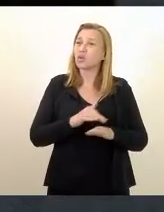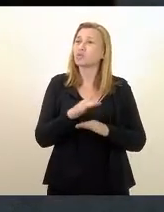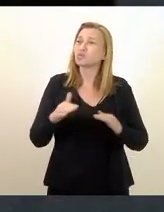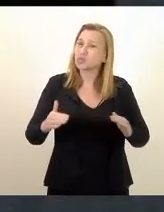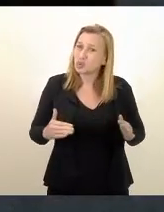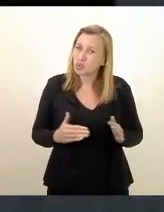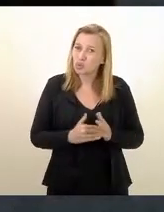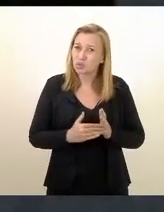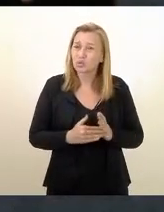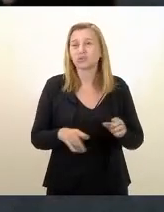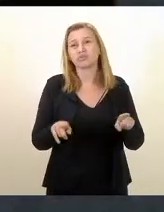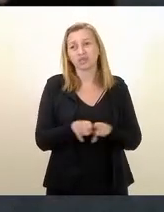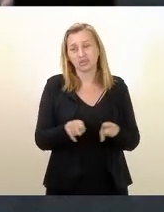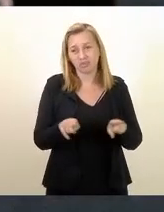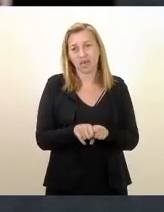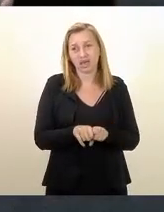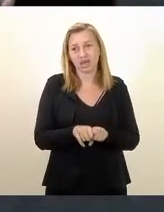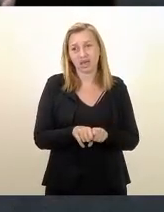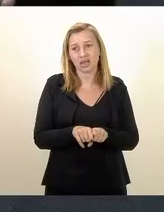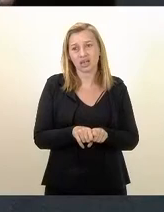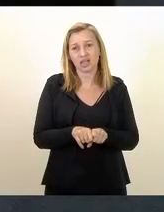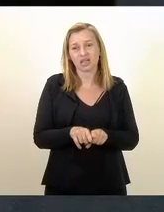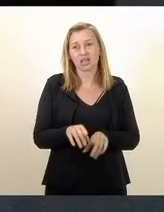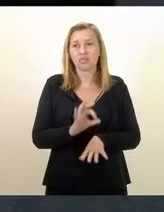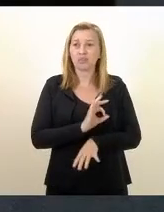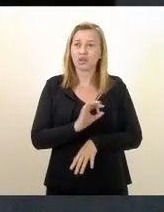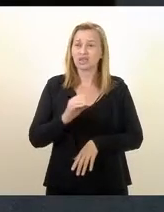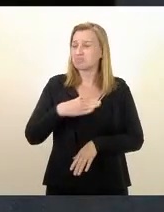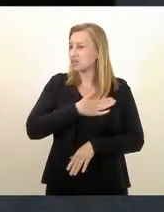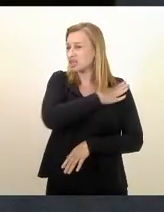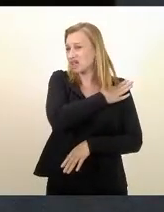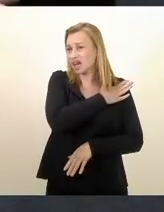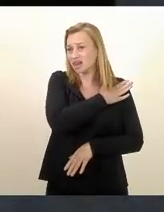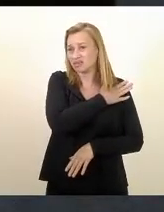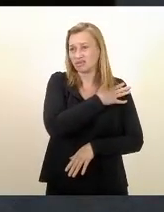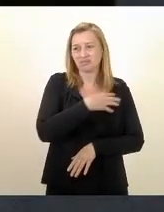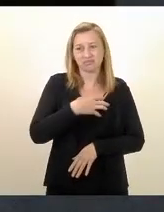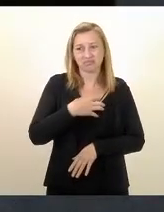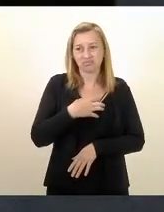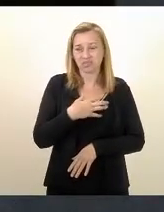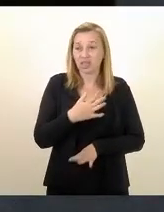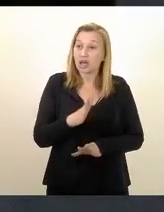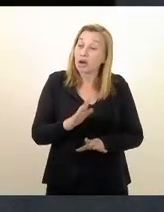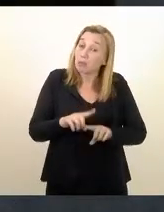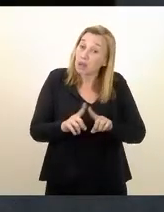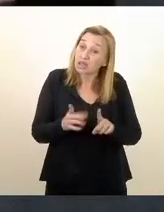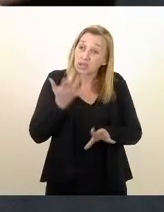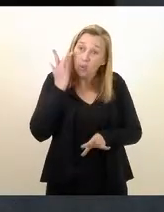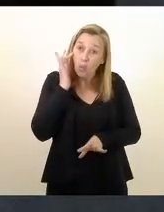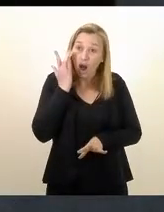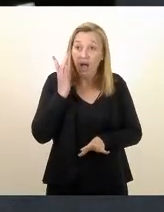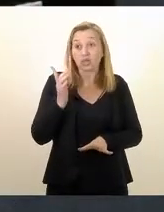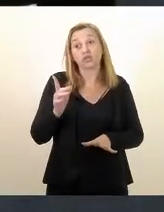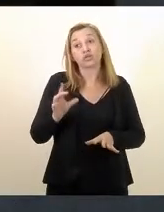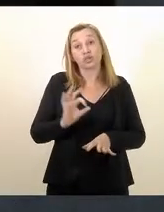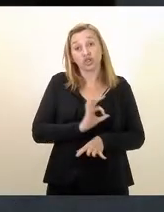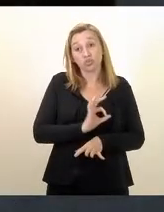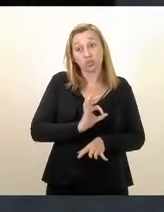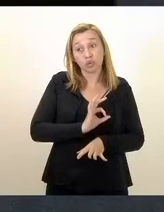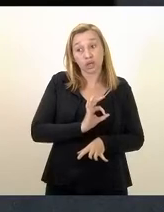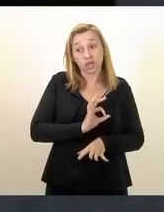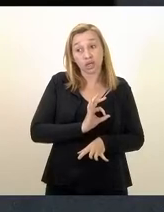também do batalhão da polícia militar não tem menor ressentimento mas eu acho que as atribuições das polícias são outras